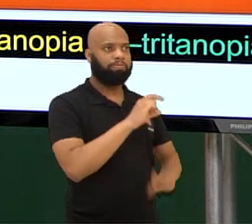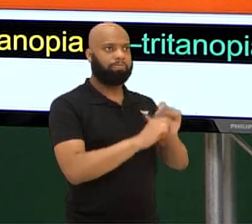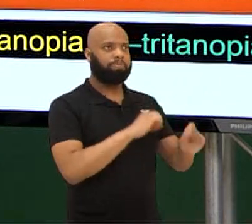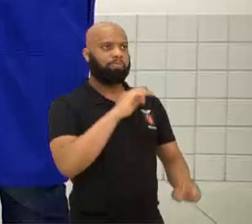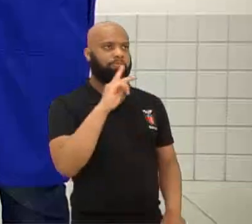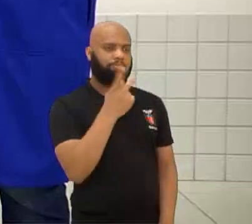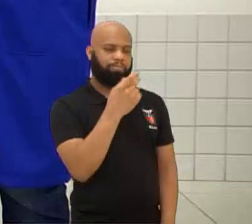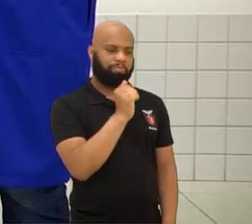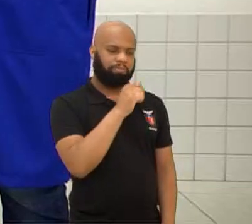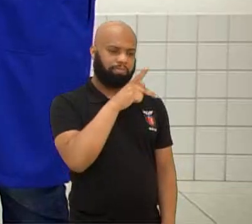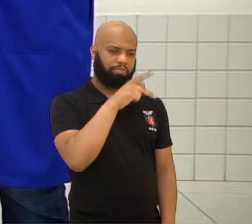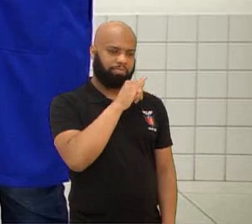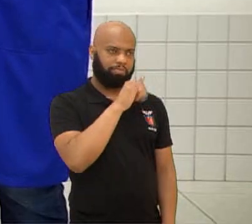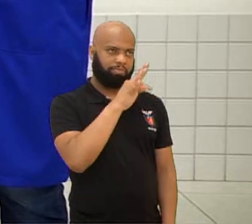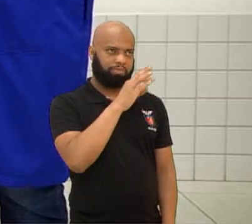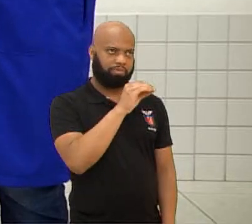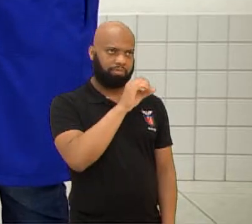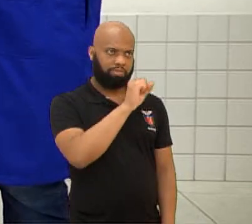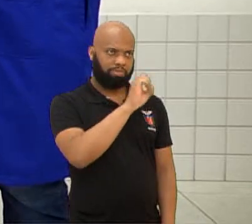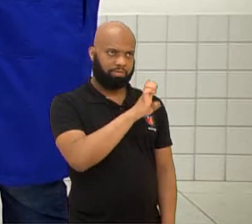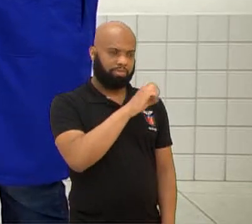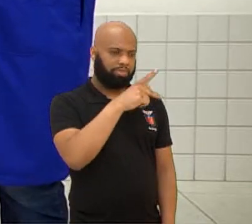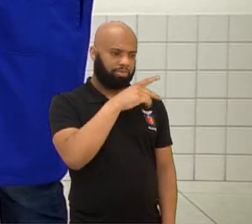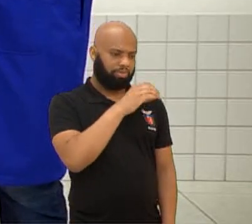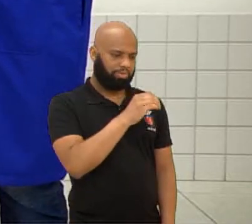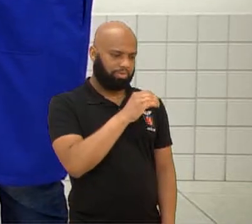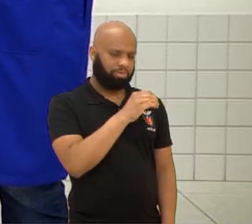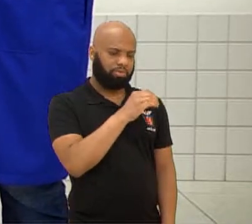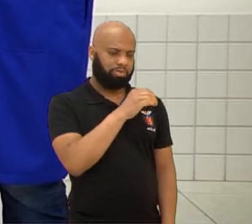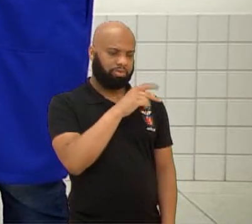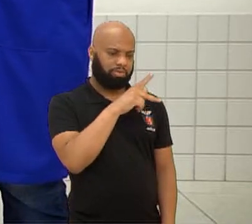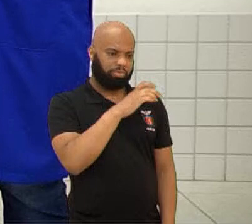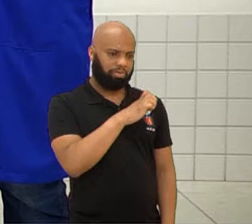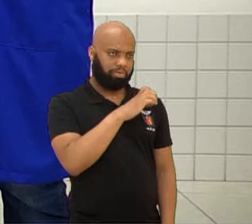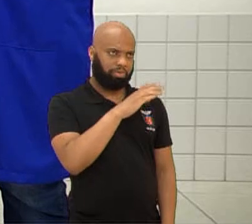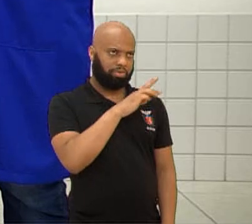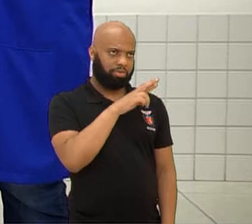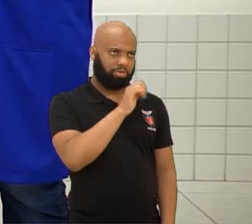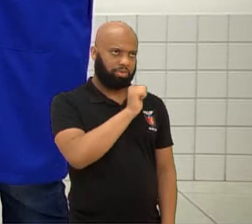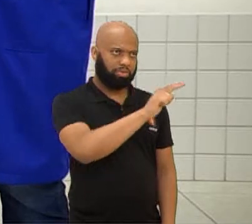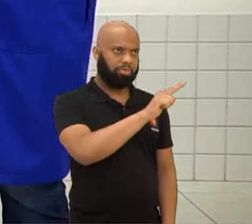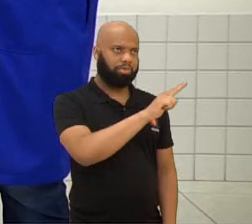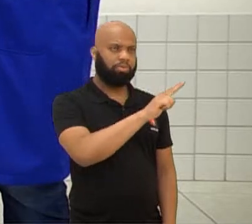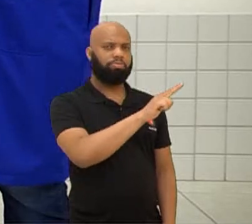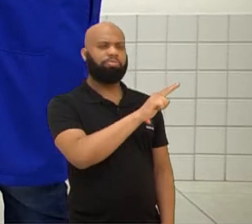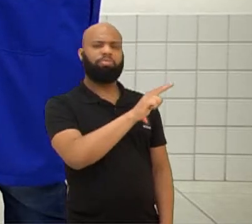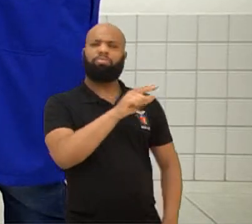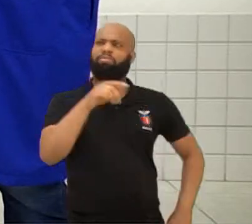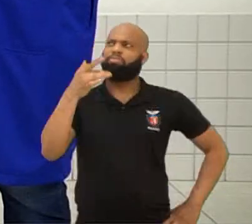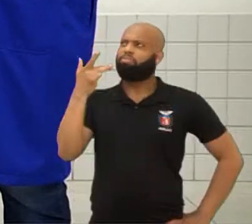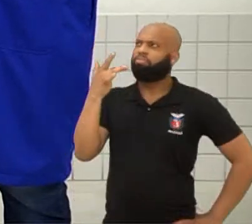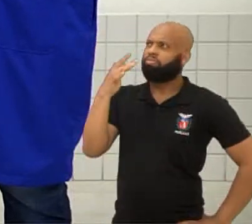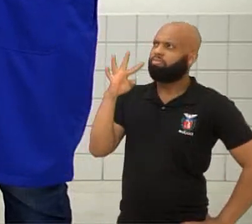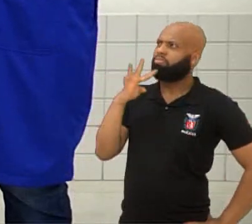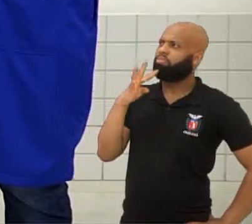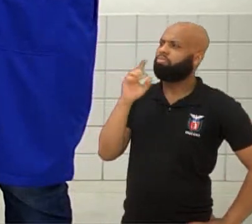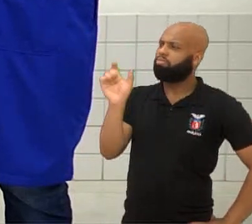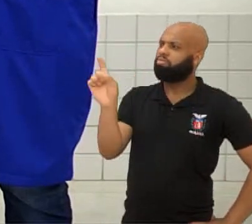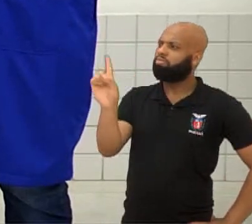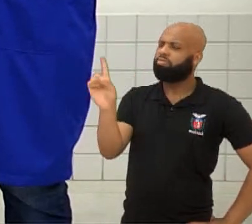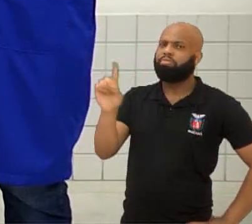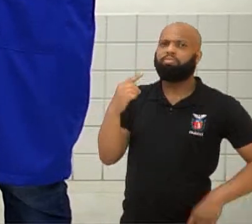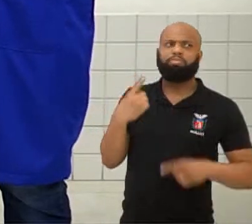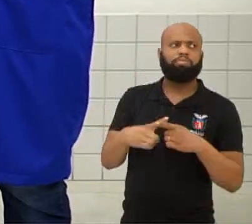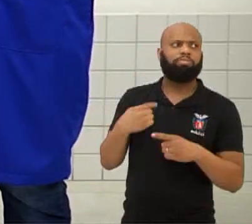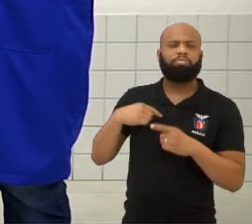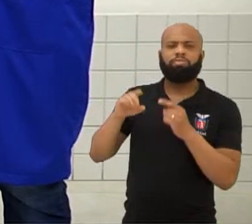visão? Como que é o nome? Eu não entendi, professor. Ptose. Pitose? Não, nunca tinha estudado esse termo também. Esse